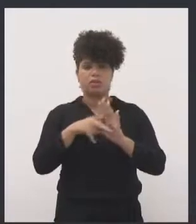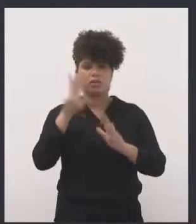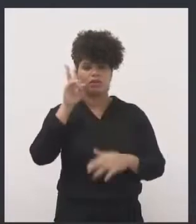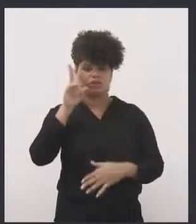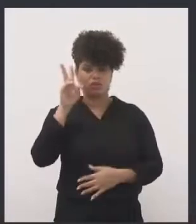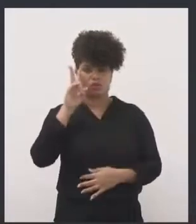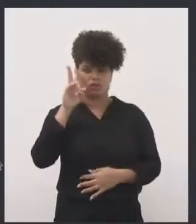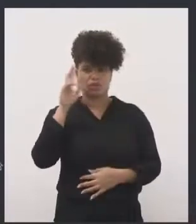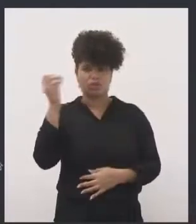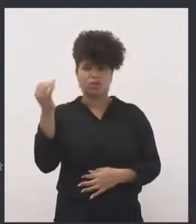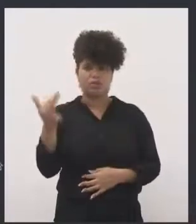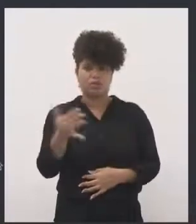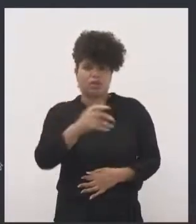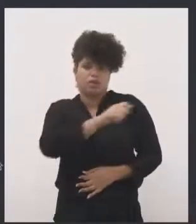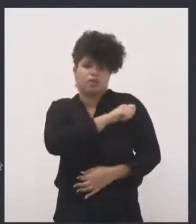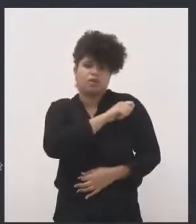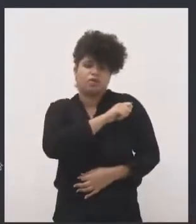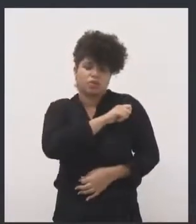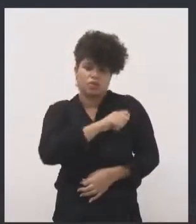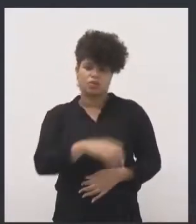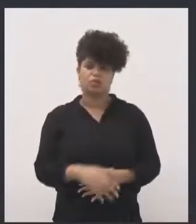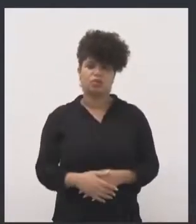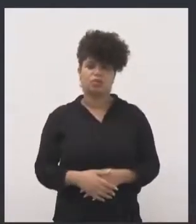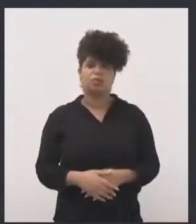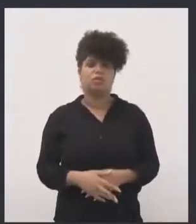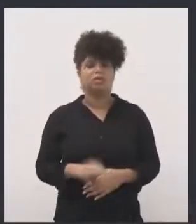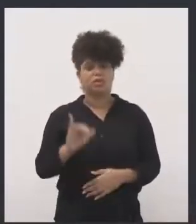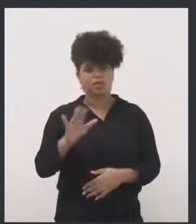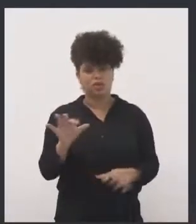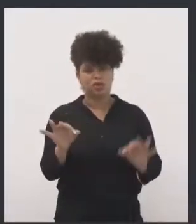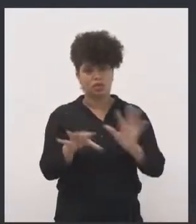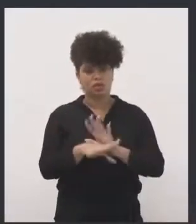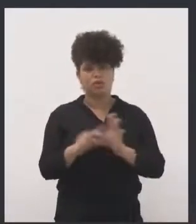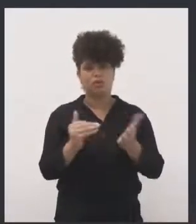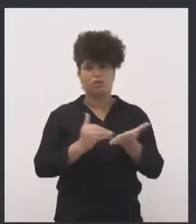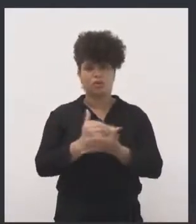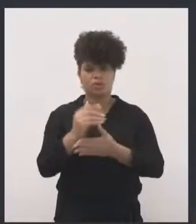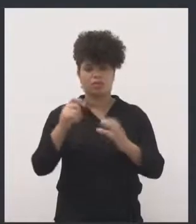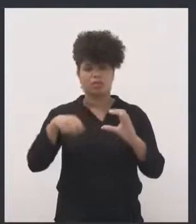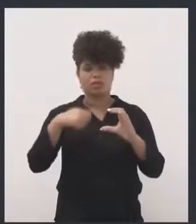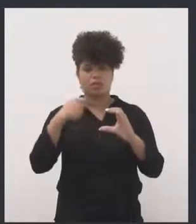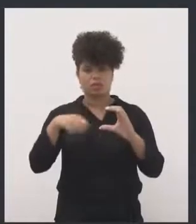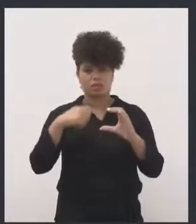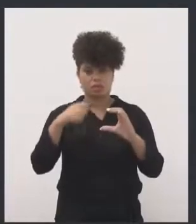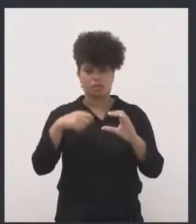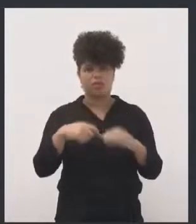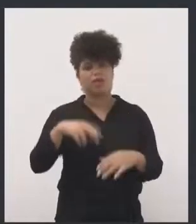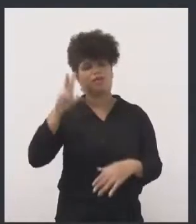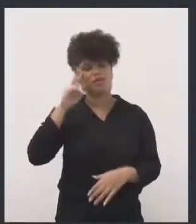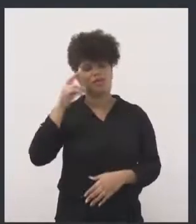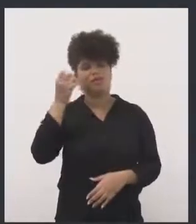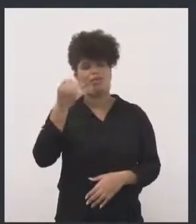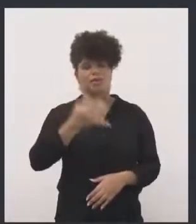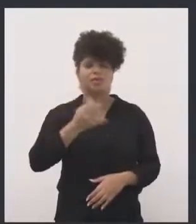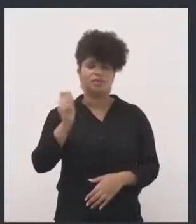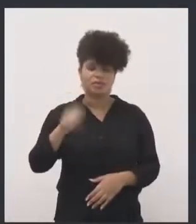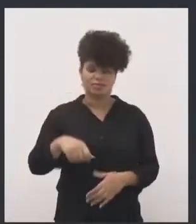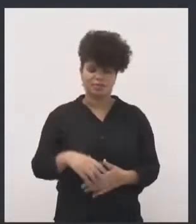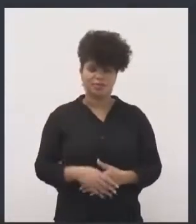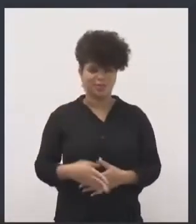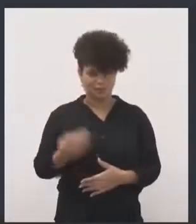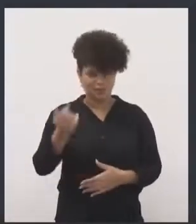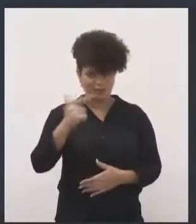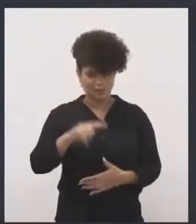e contar para os meus alunos. Então, quando eu estiver pronta, eu clico aqui em iniciar a gravação e eu conto a historinha. Vamos lá,